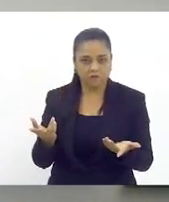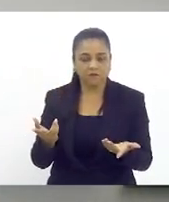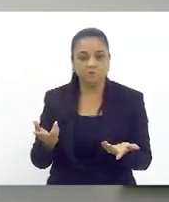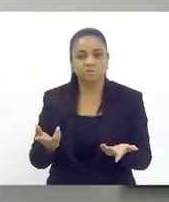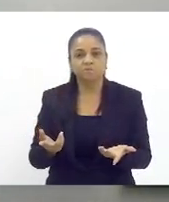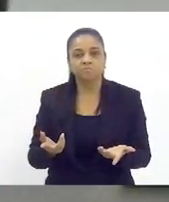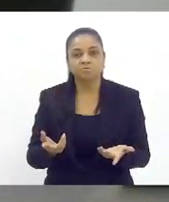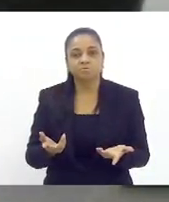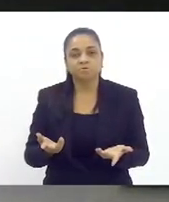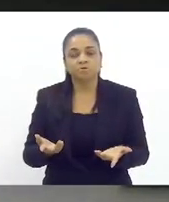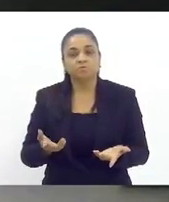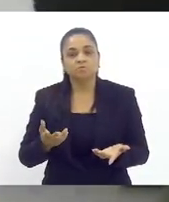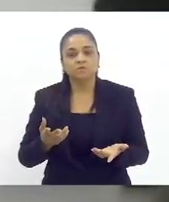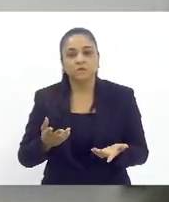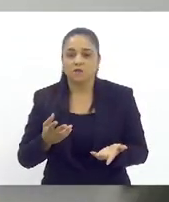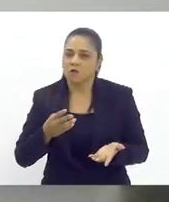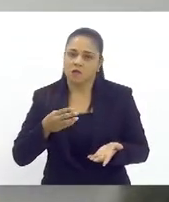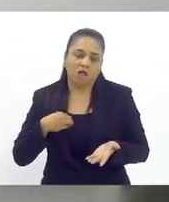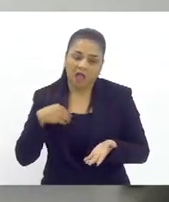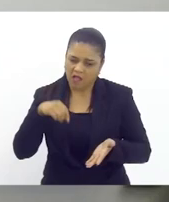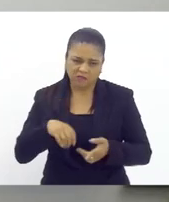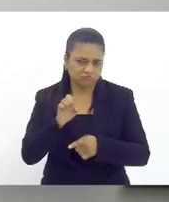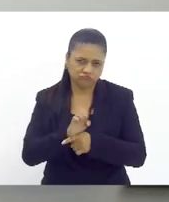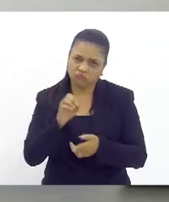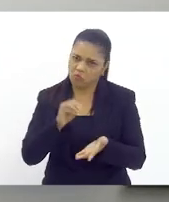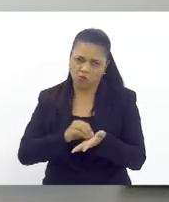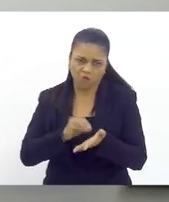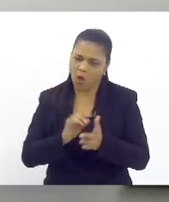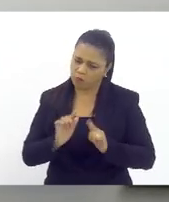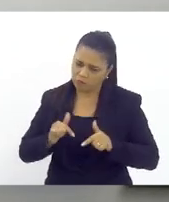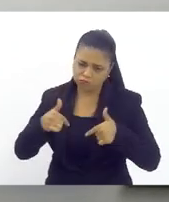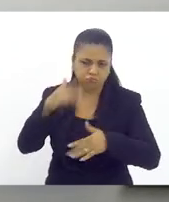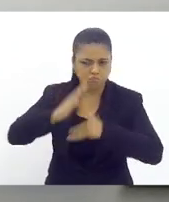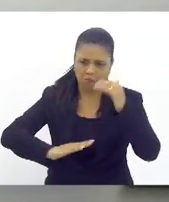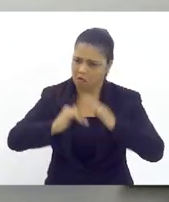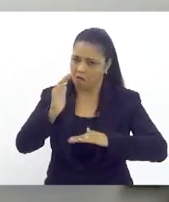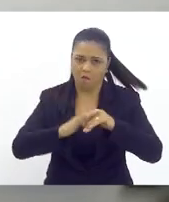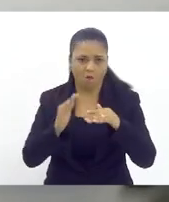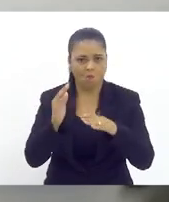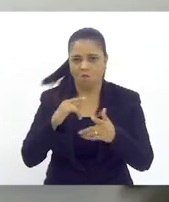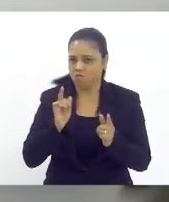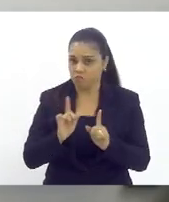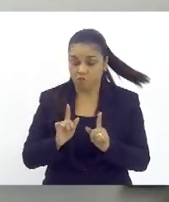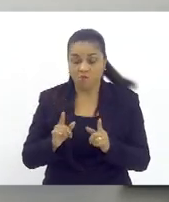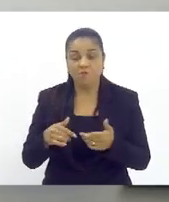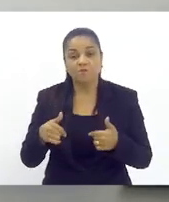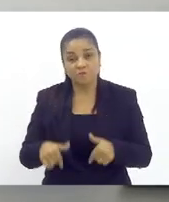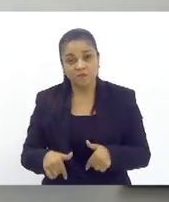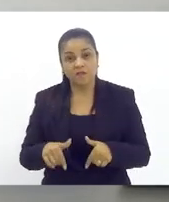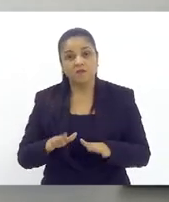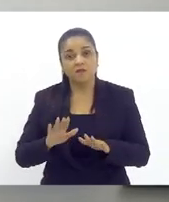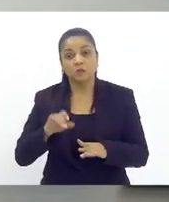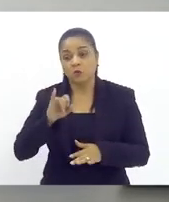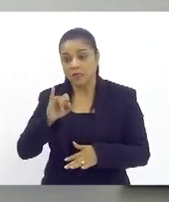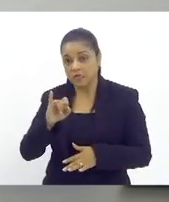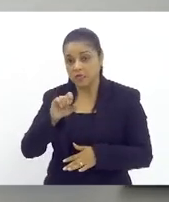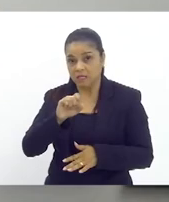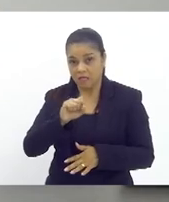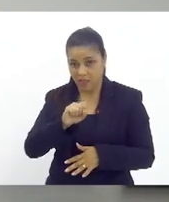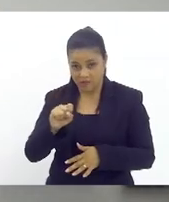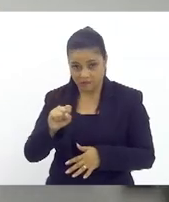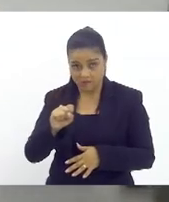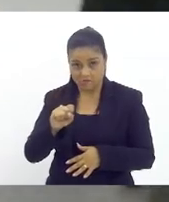fazer isso não falta aqui no estado né então assim o oi S como o link falou na abertura